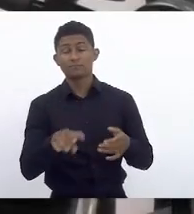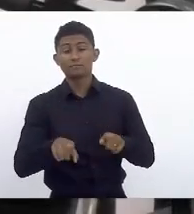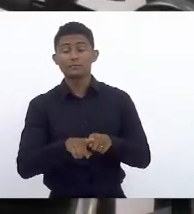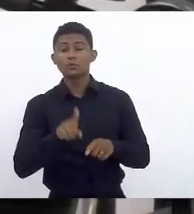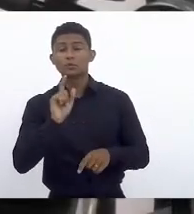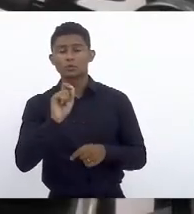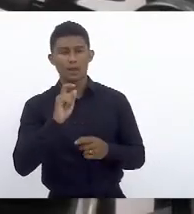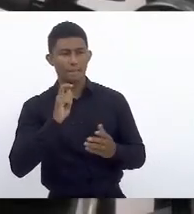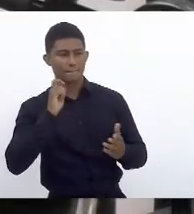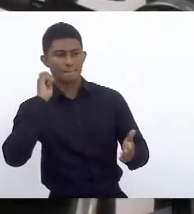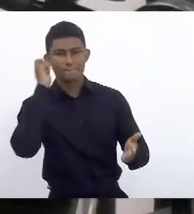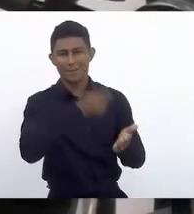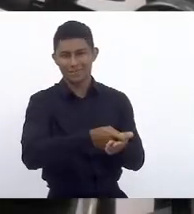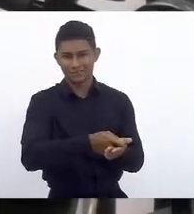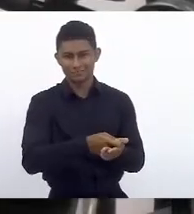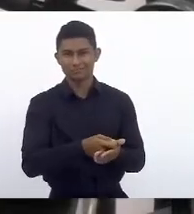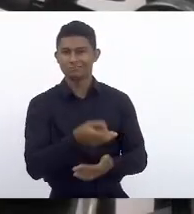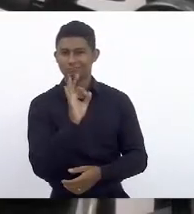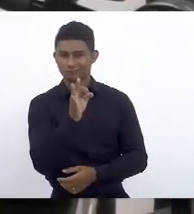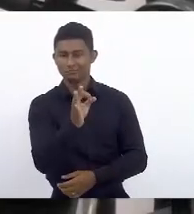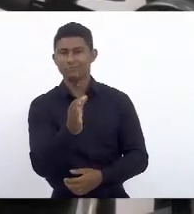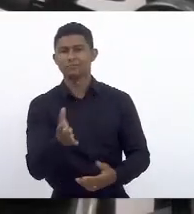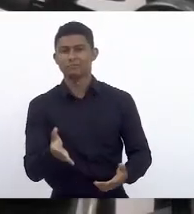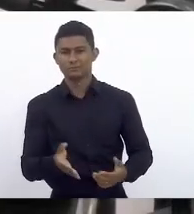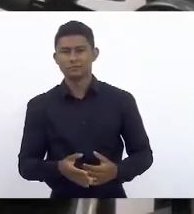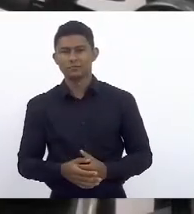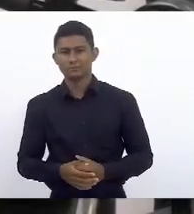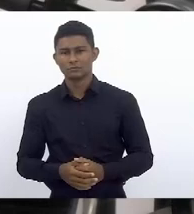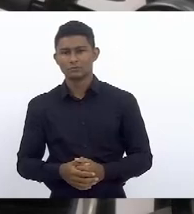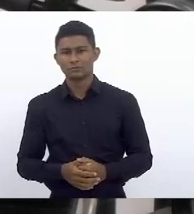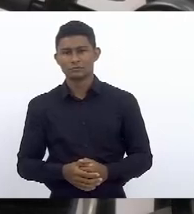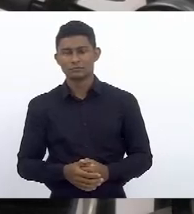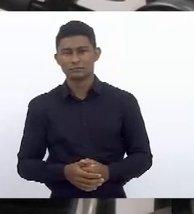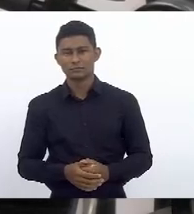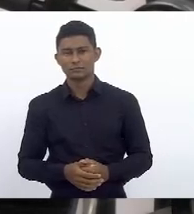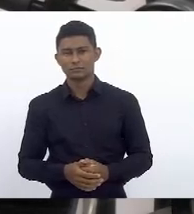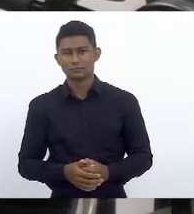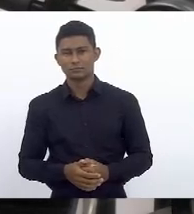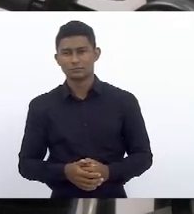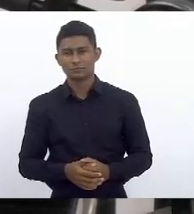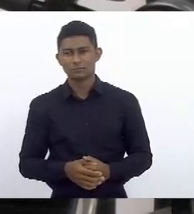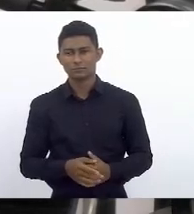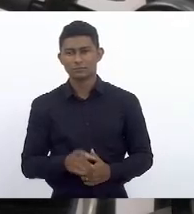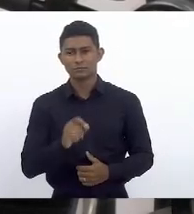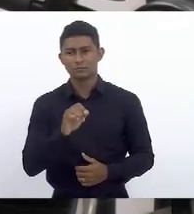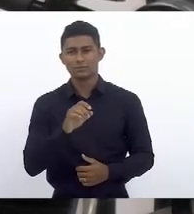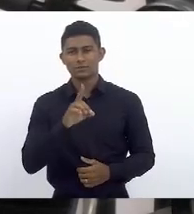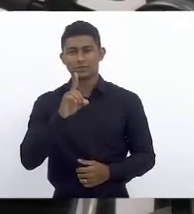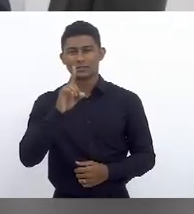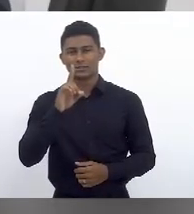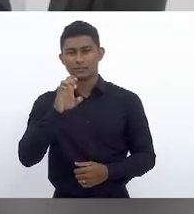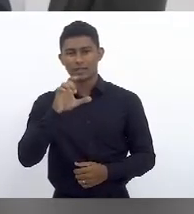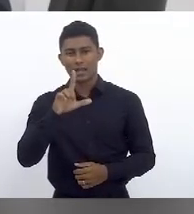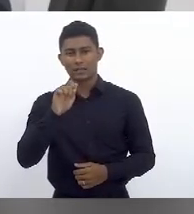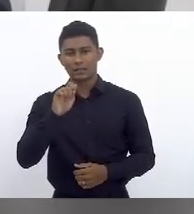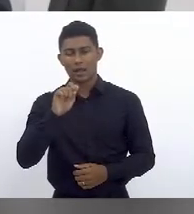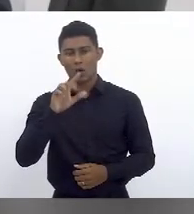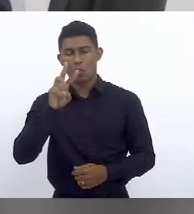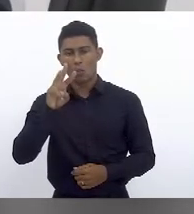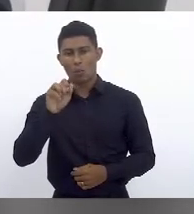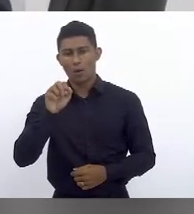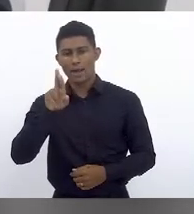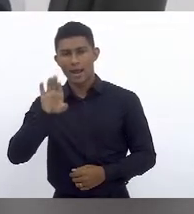pagamento também da malfadada operação dela UER, que se isso